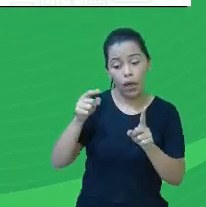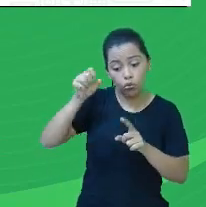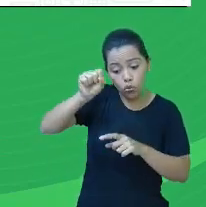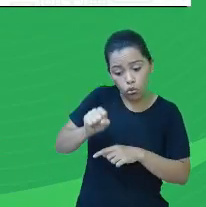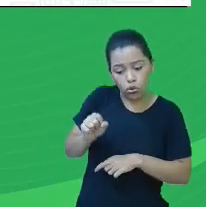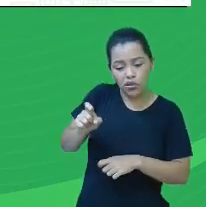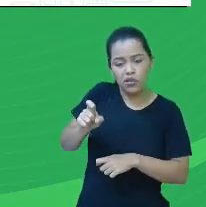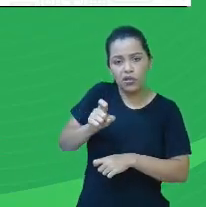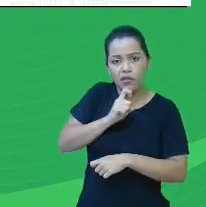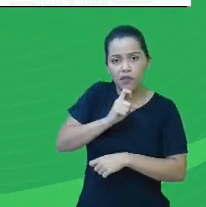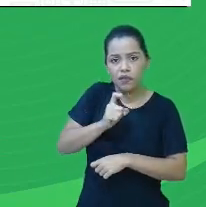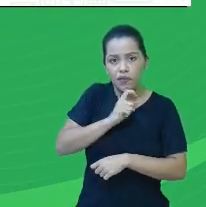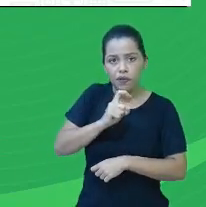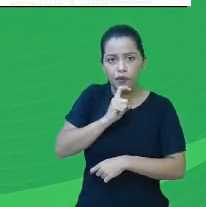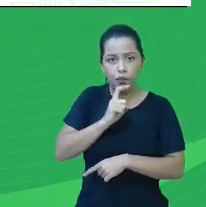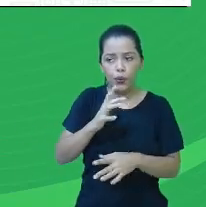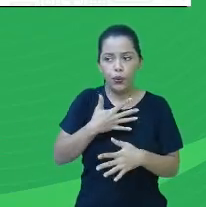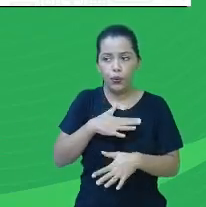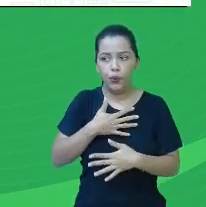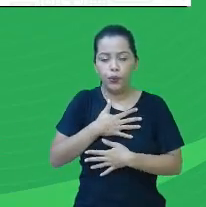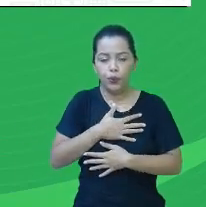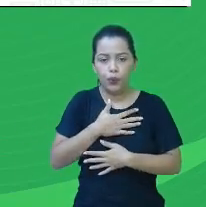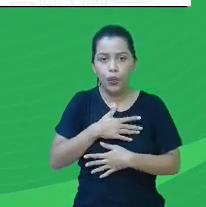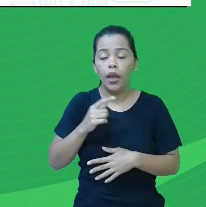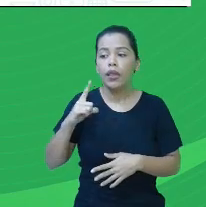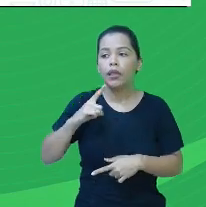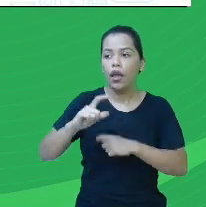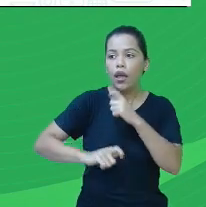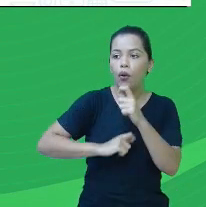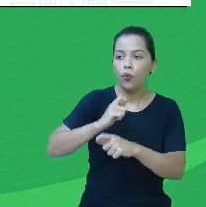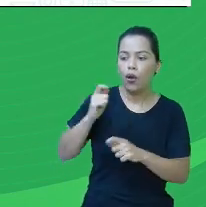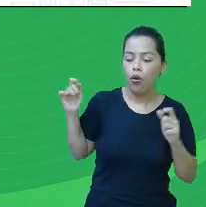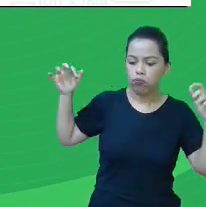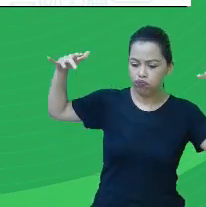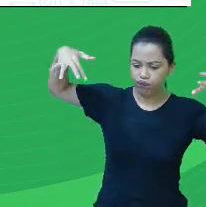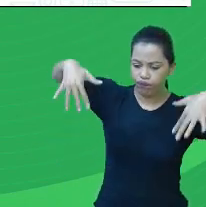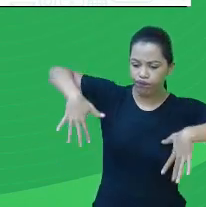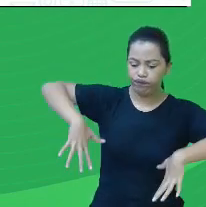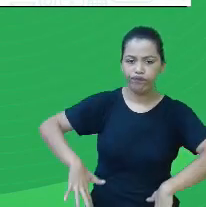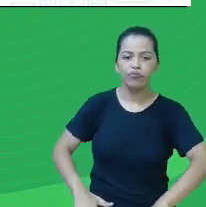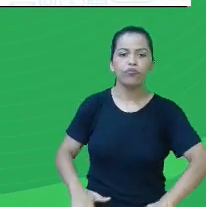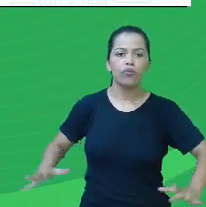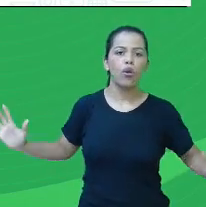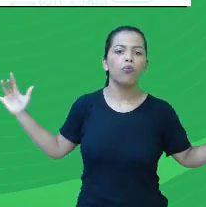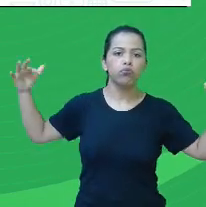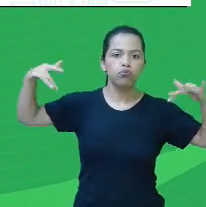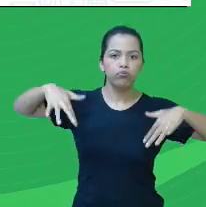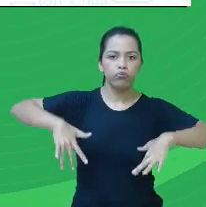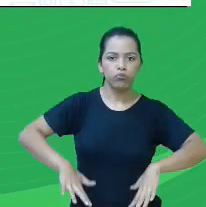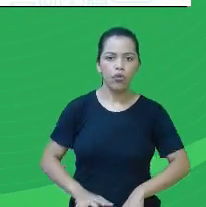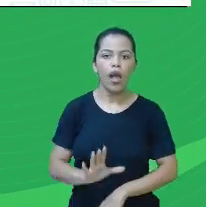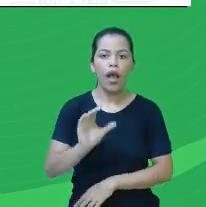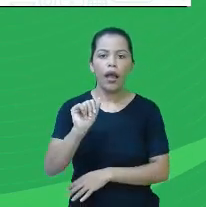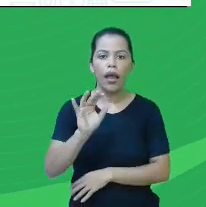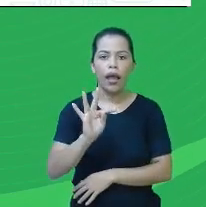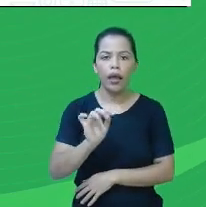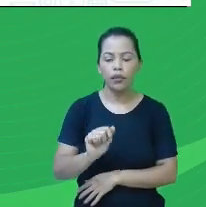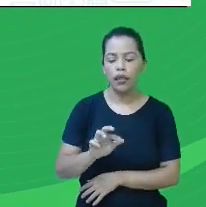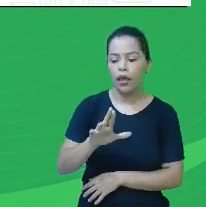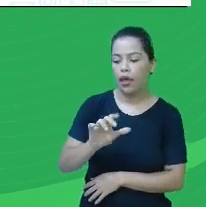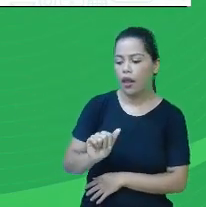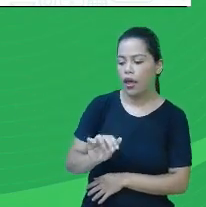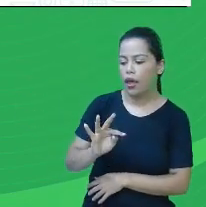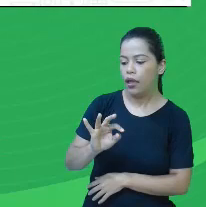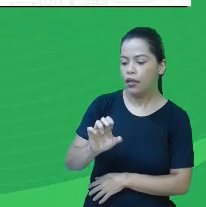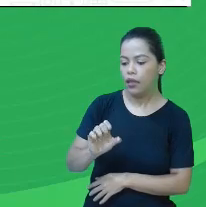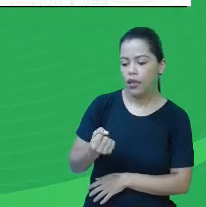as Cataratas do Iguaçu. Belíssima imagem que atrai milhares de turistas todos os anos